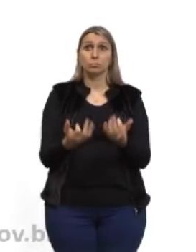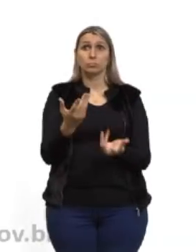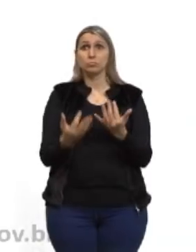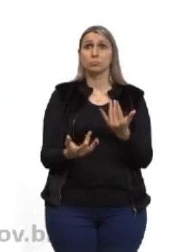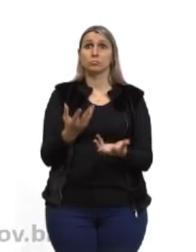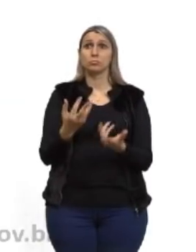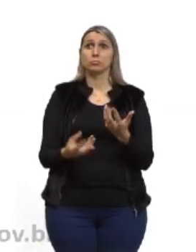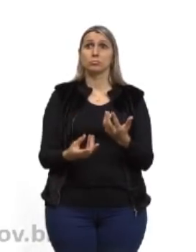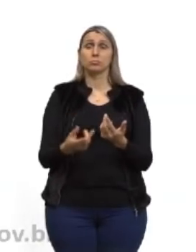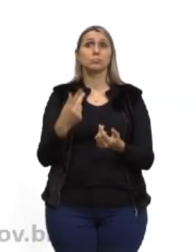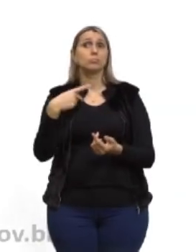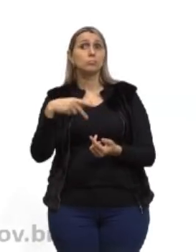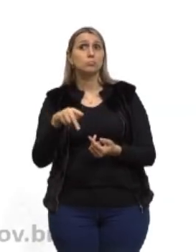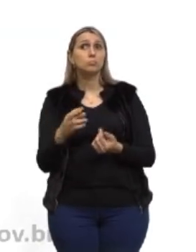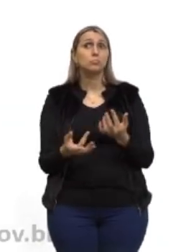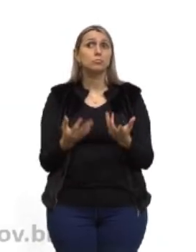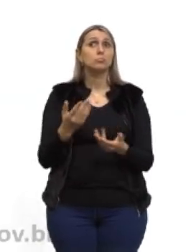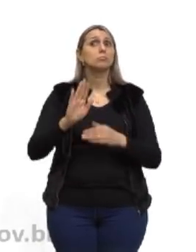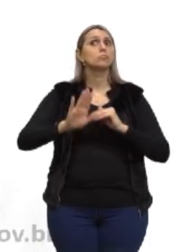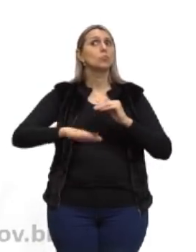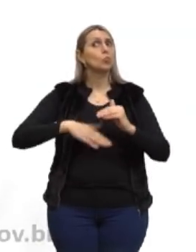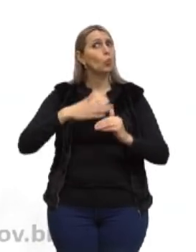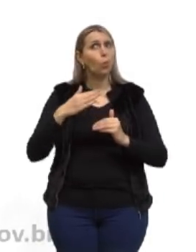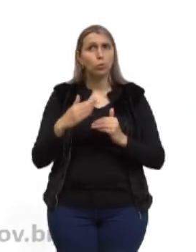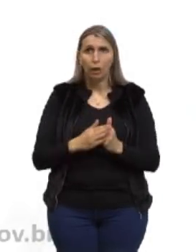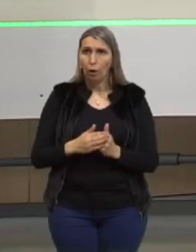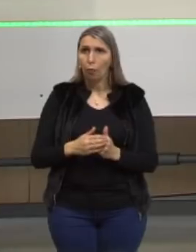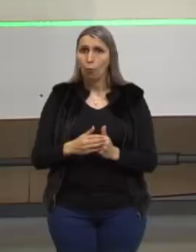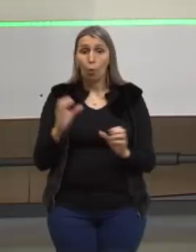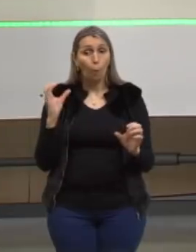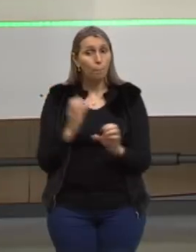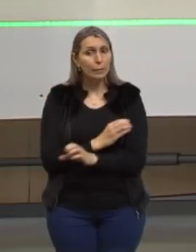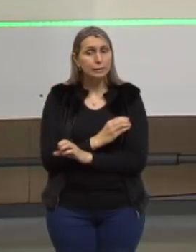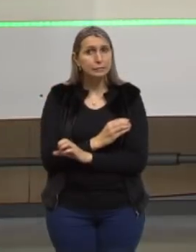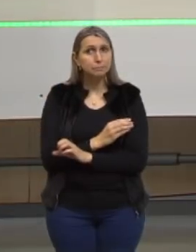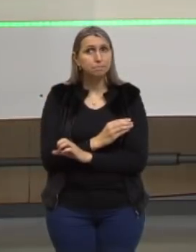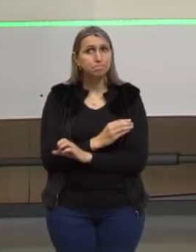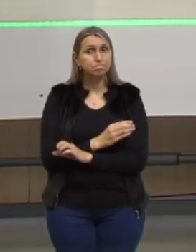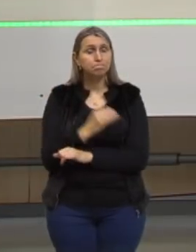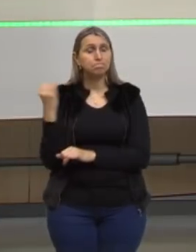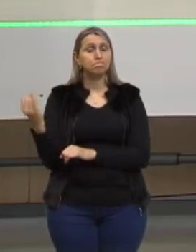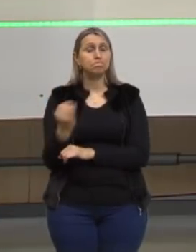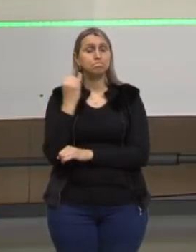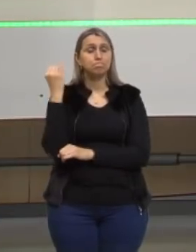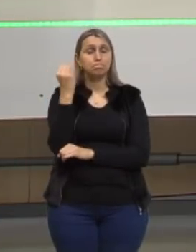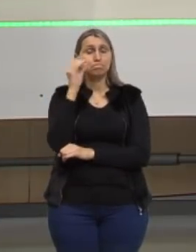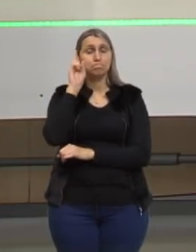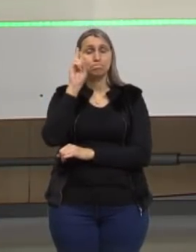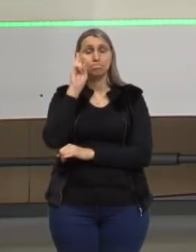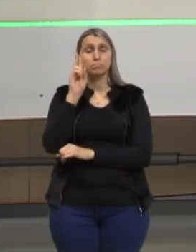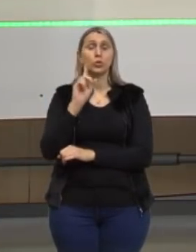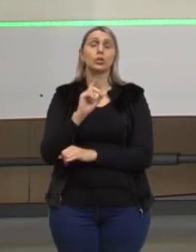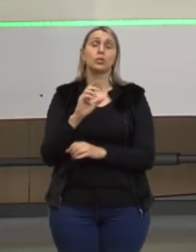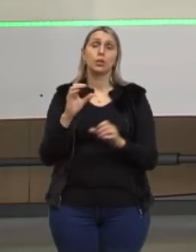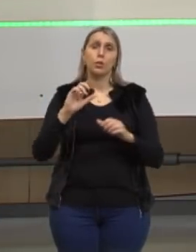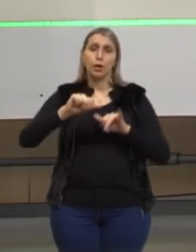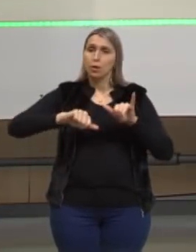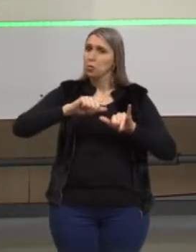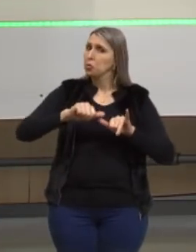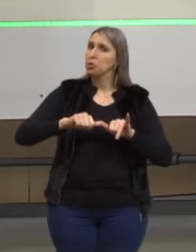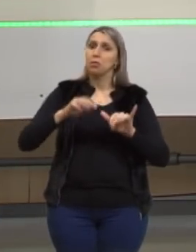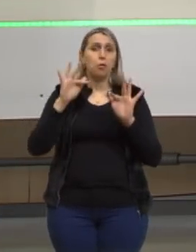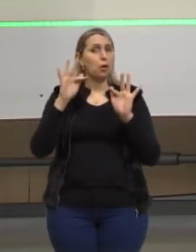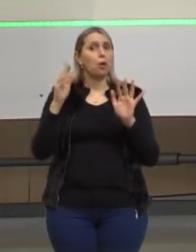para uma combustão completa é importante a gente lembrar disso porque o que que seguir a reação incompleta é